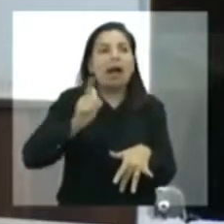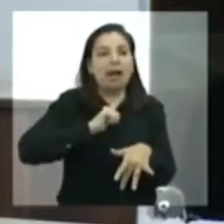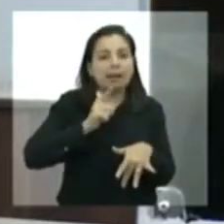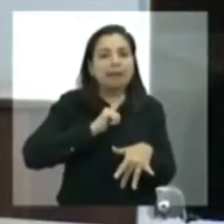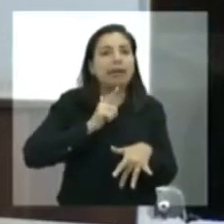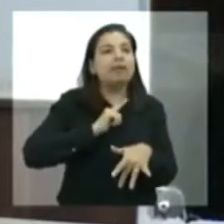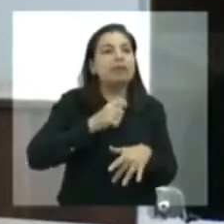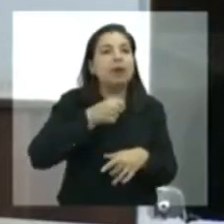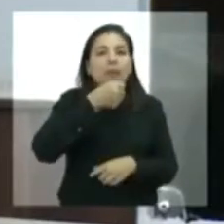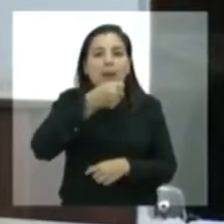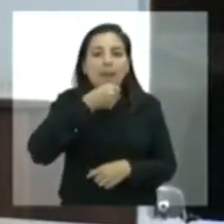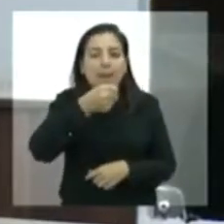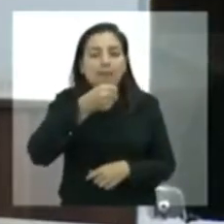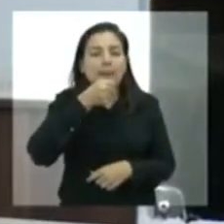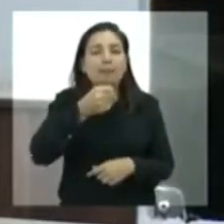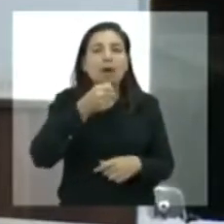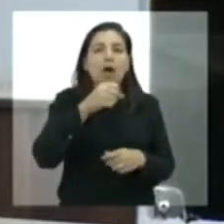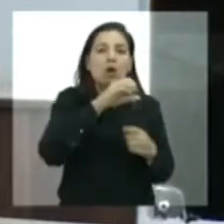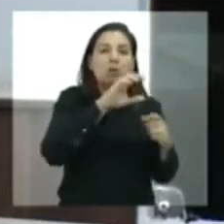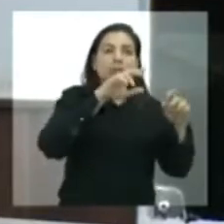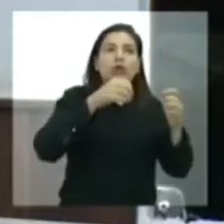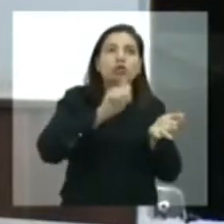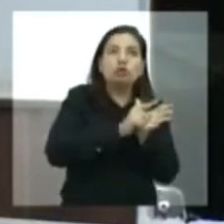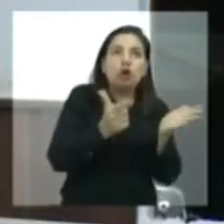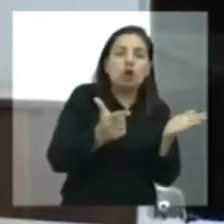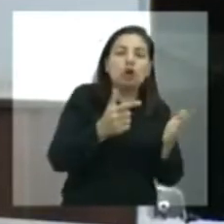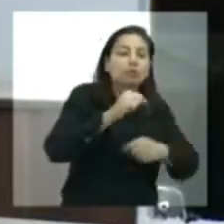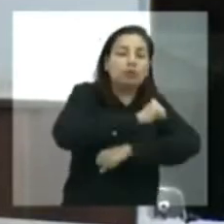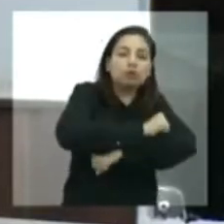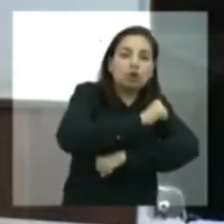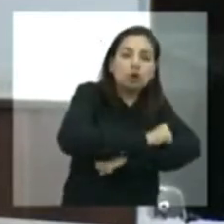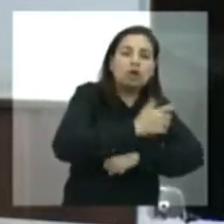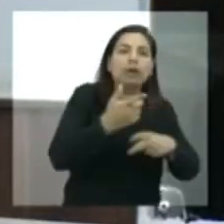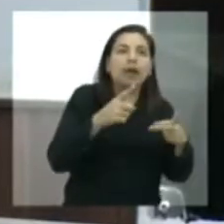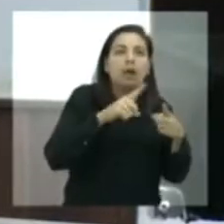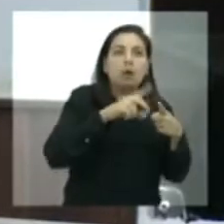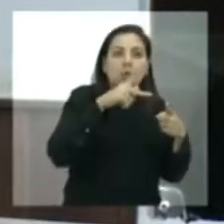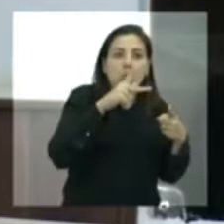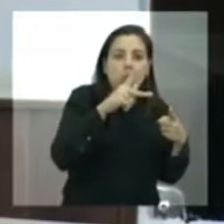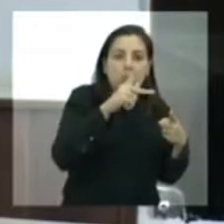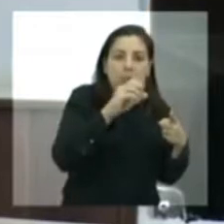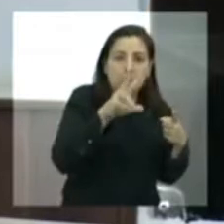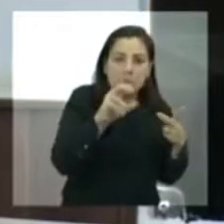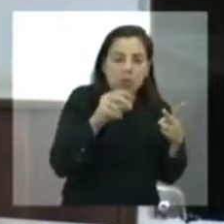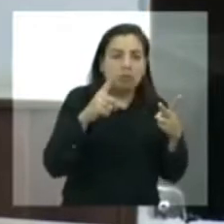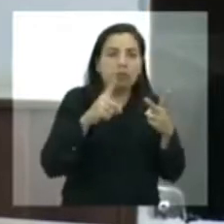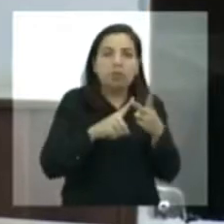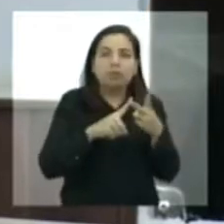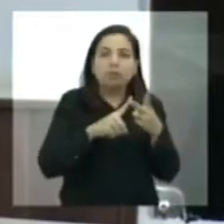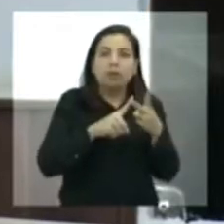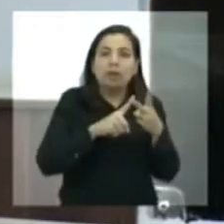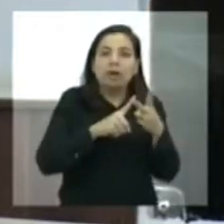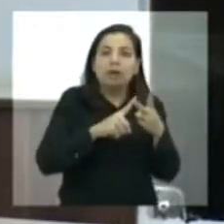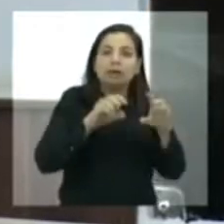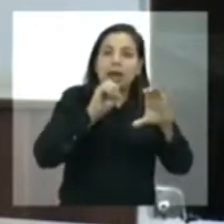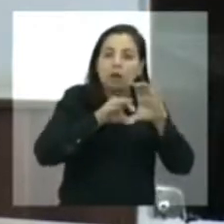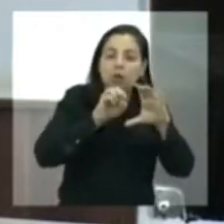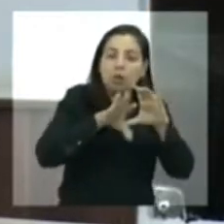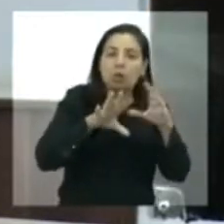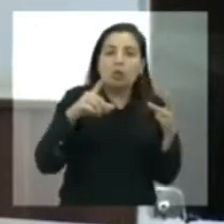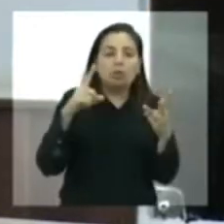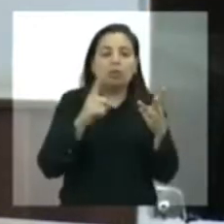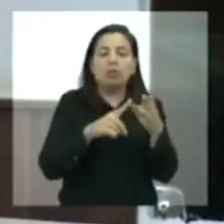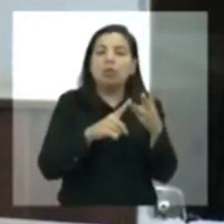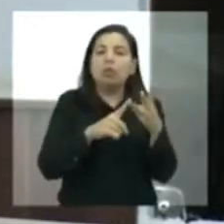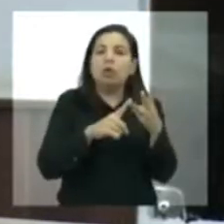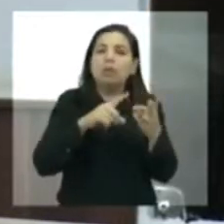do Povo, do Jornal O Estado, do Sistema Verdes Mares, foram barrados na entrada